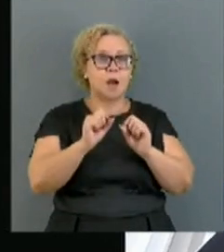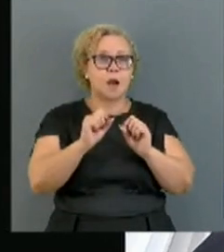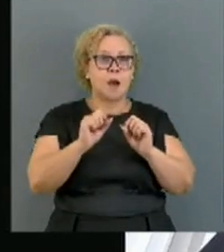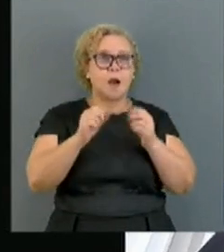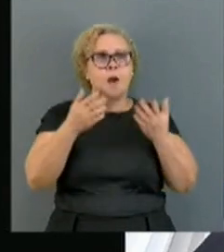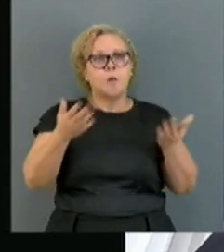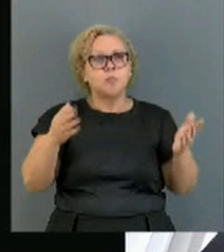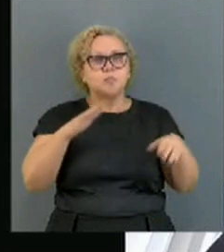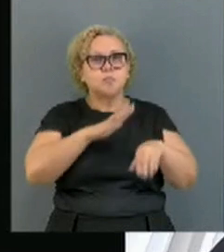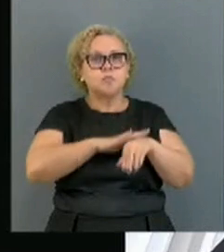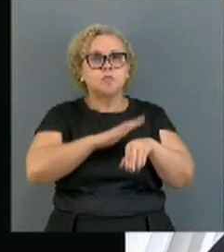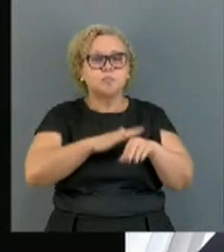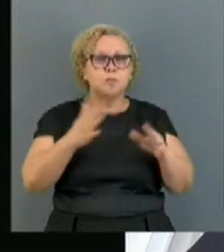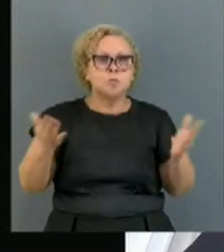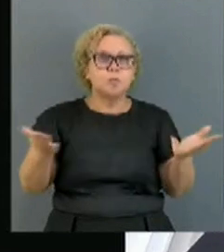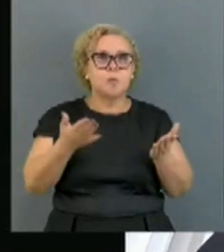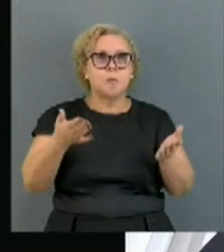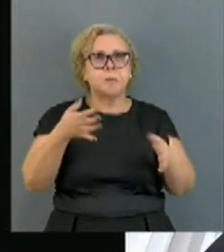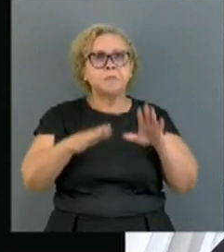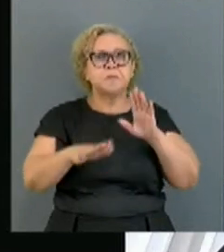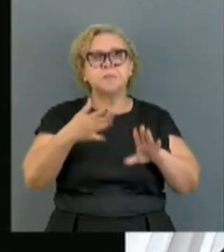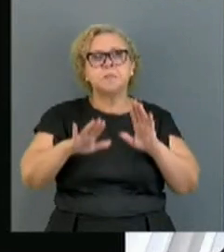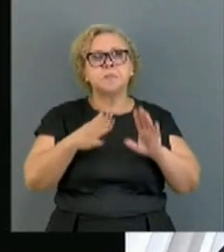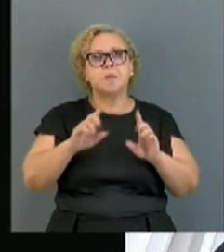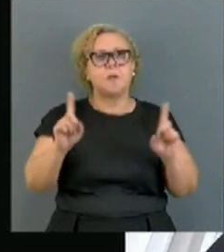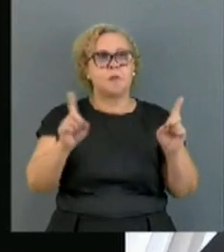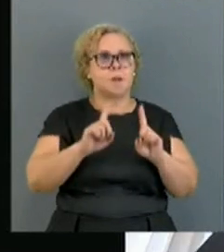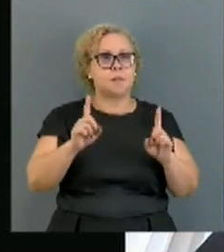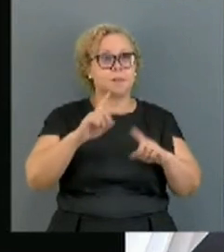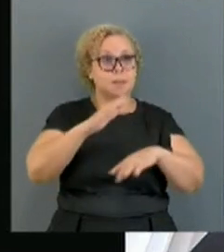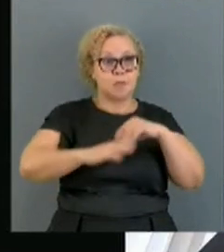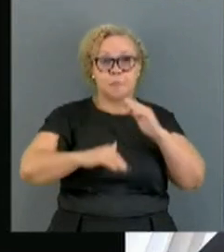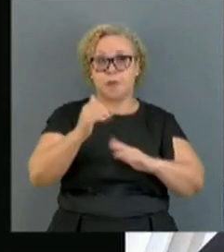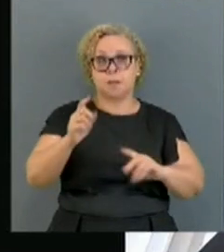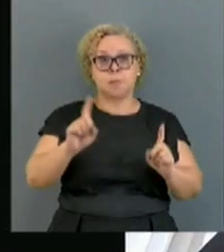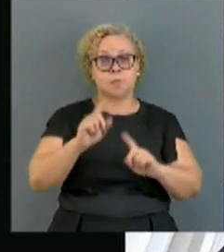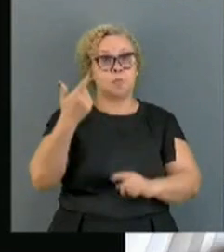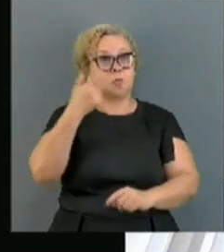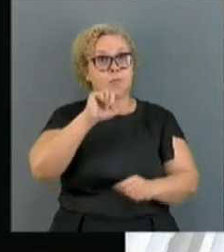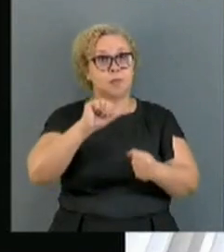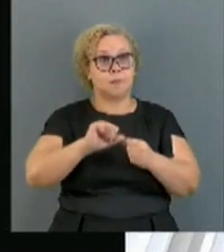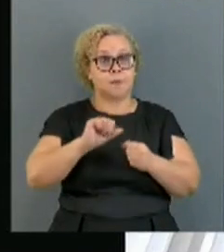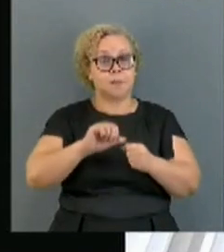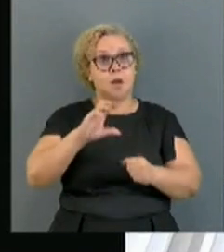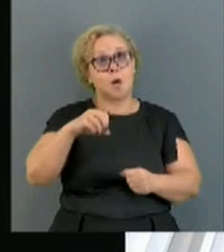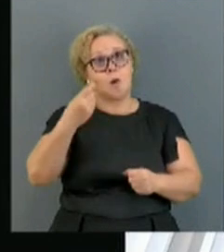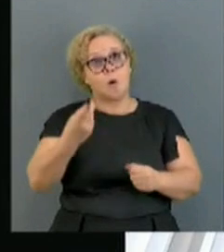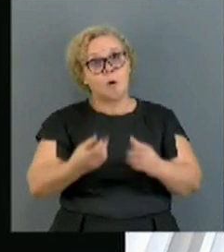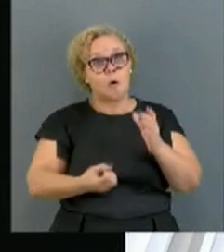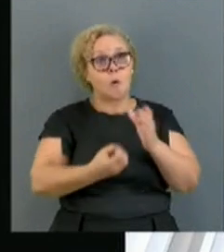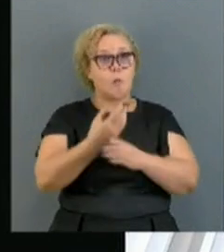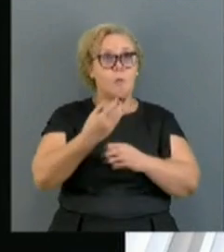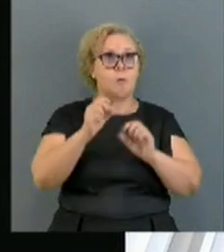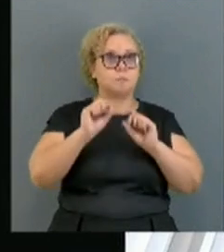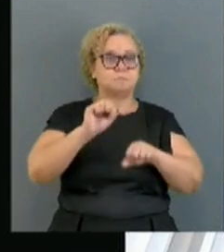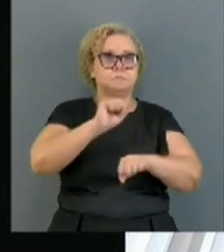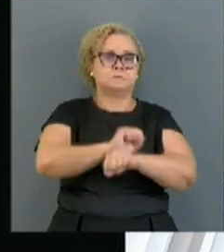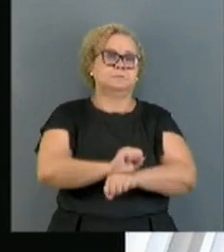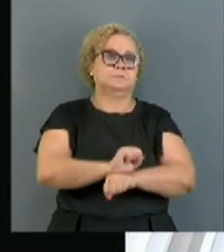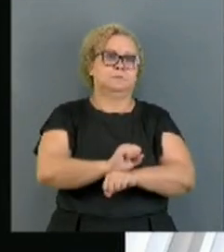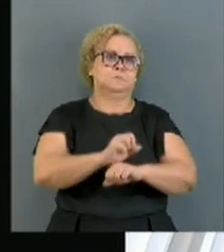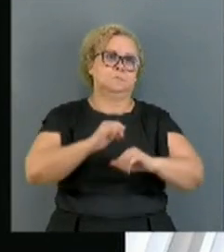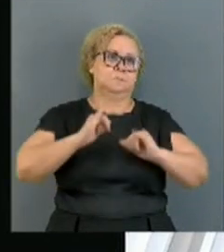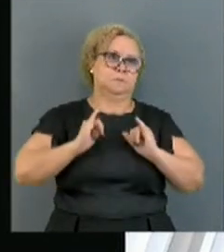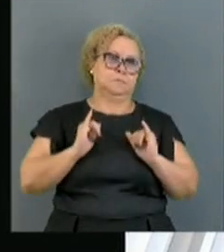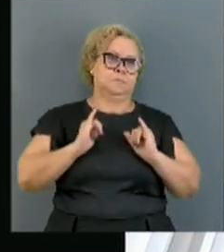conjuntura talvez inviável na prática ou talvez inerentemente engessada. Né? E isso,